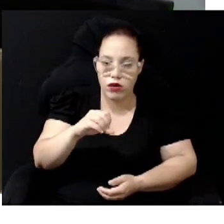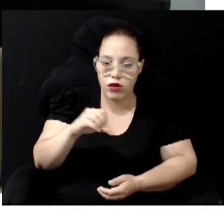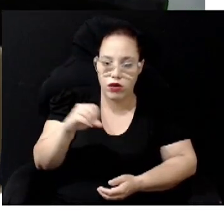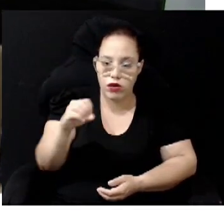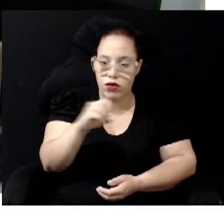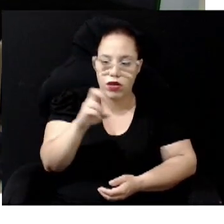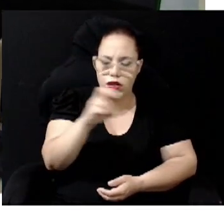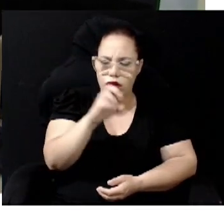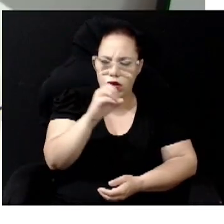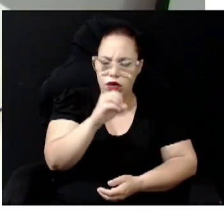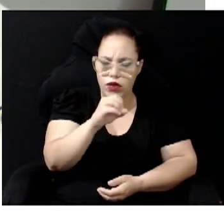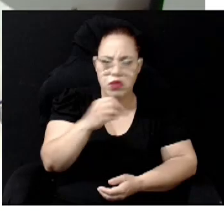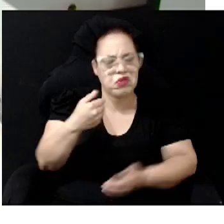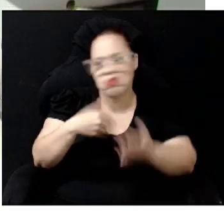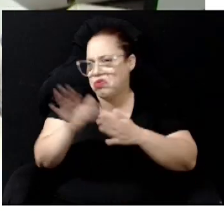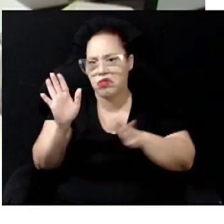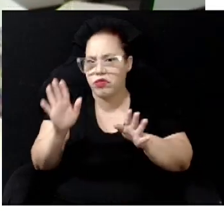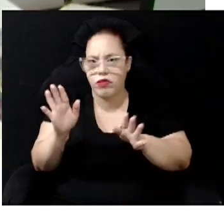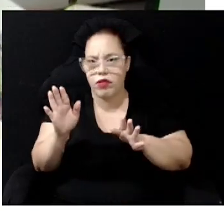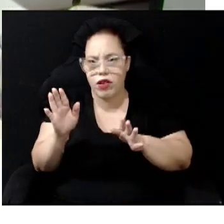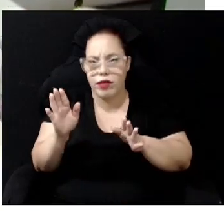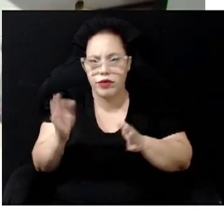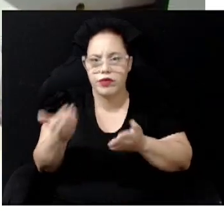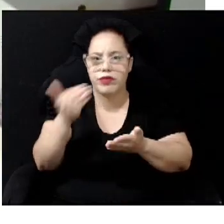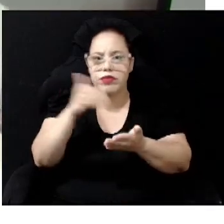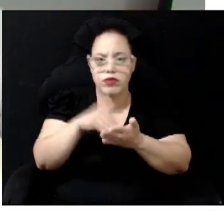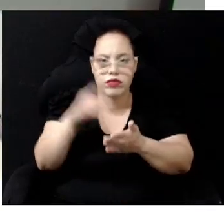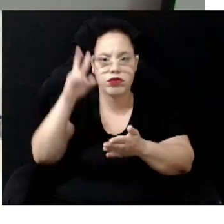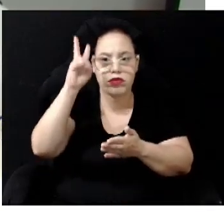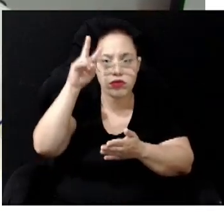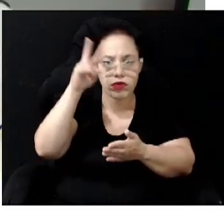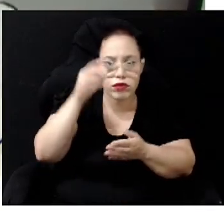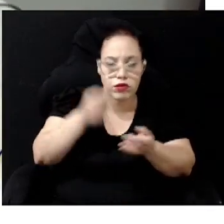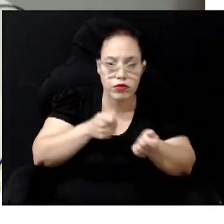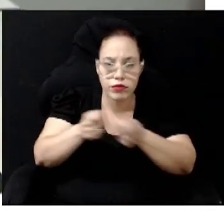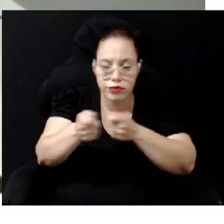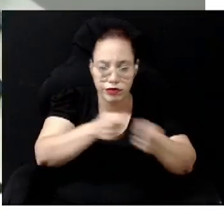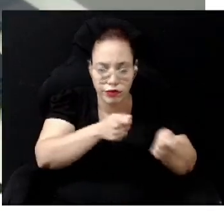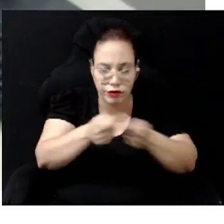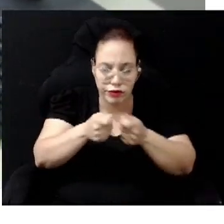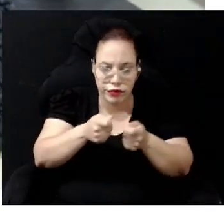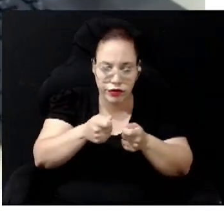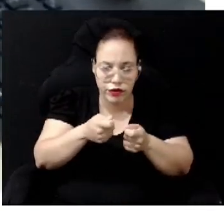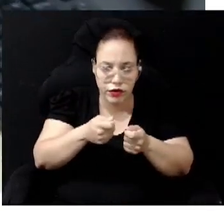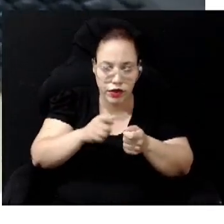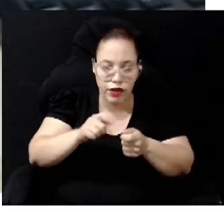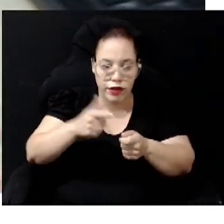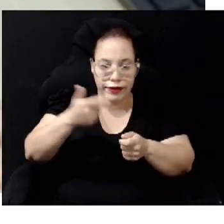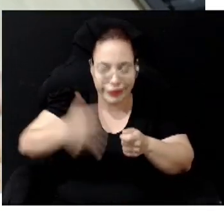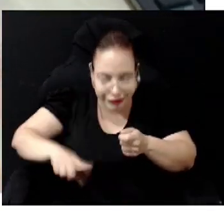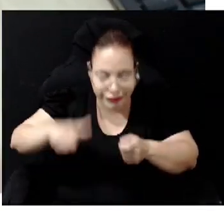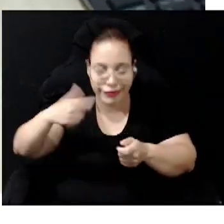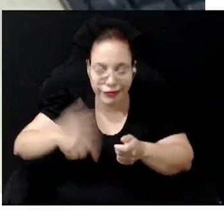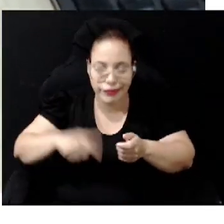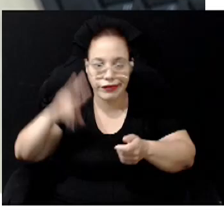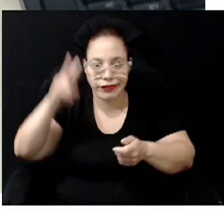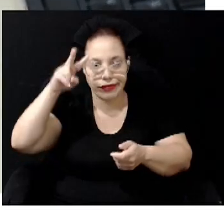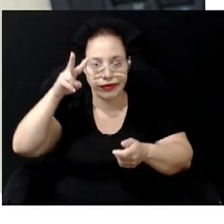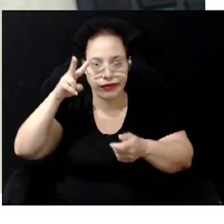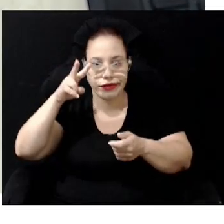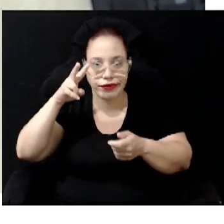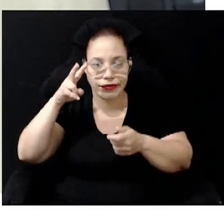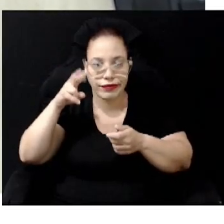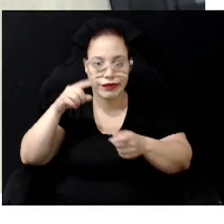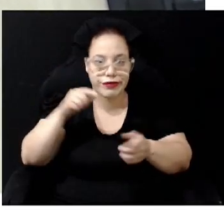1950, enfim, trazendo essa história, né, organizando e refazendo essa história para ser aí um objeto de pesquisa, pode